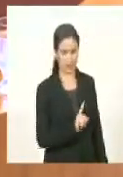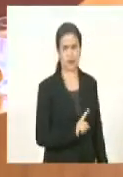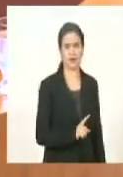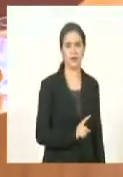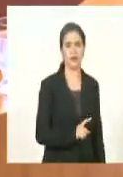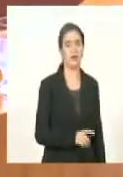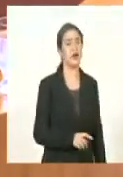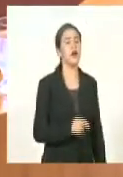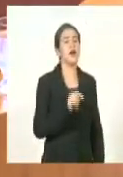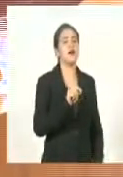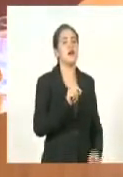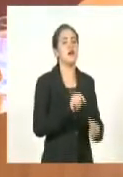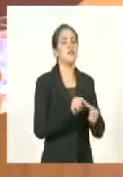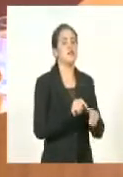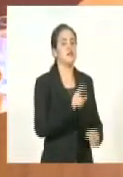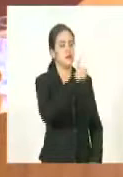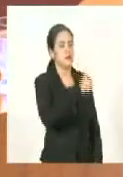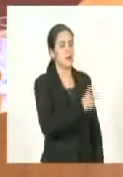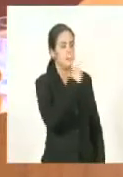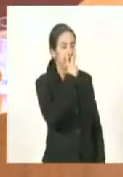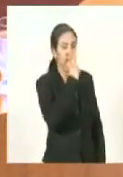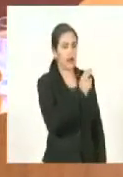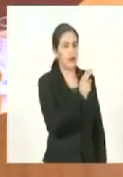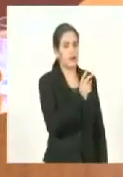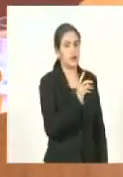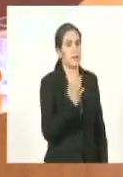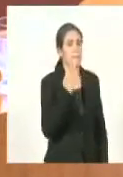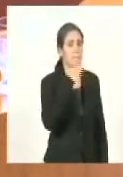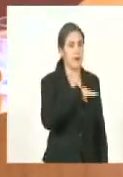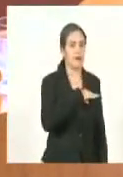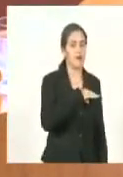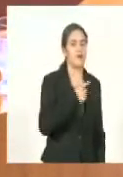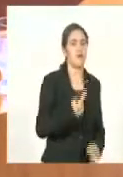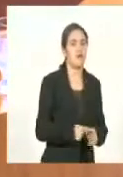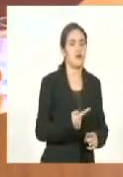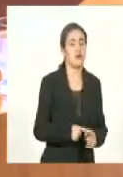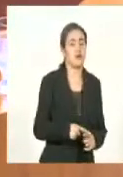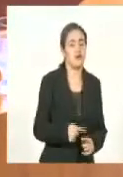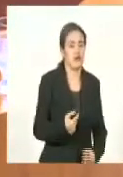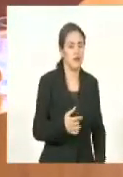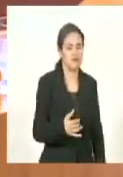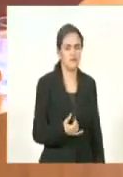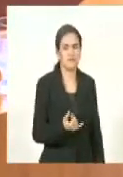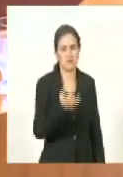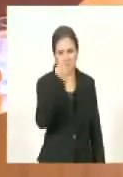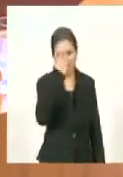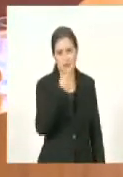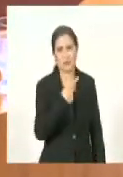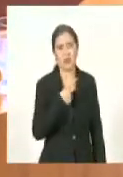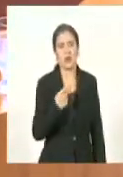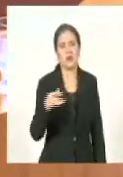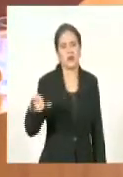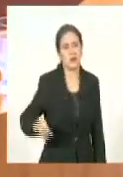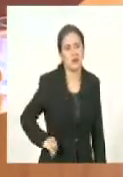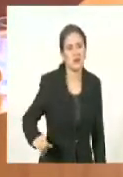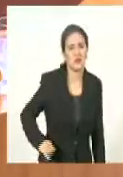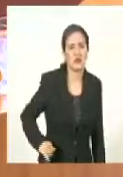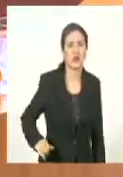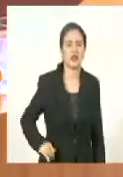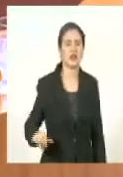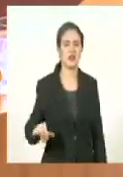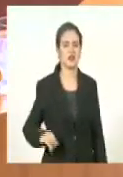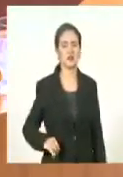que quando ele for atacado, se coloque na posição de vítima, do injustiçado, do mártir, fugindo assim da